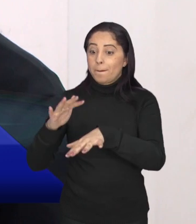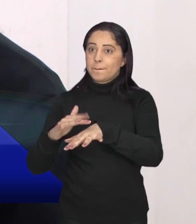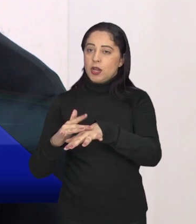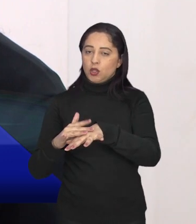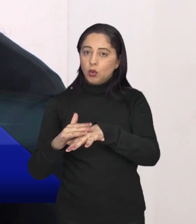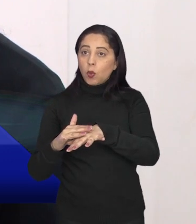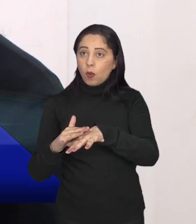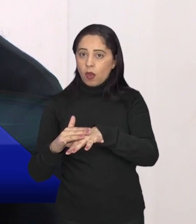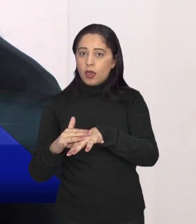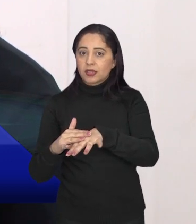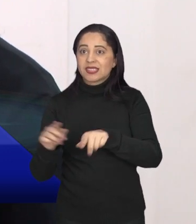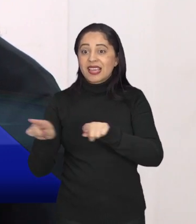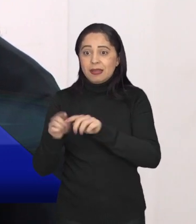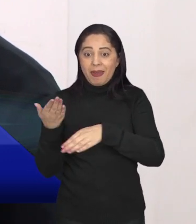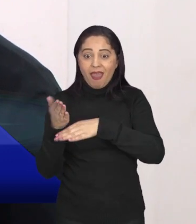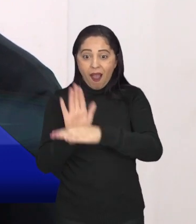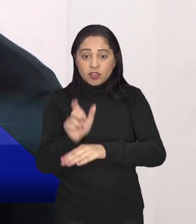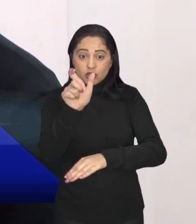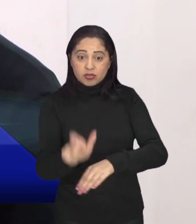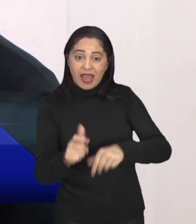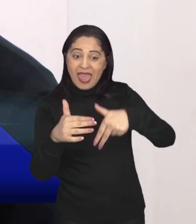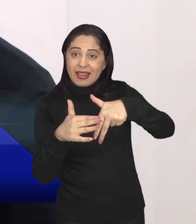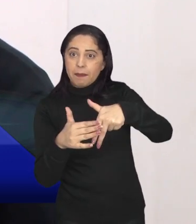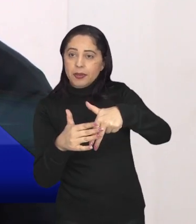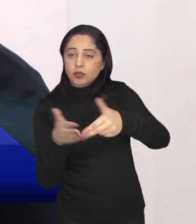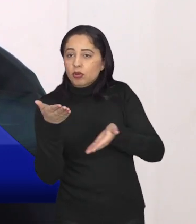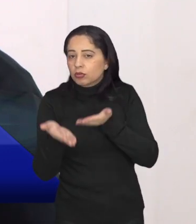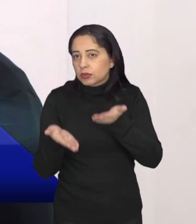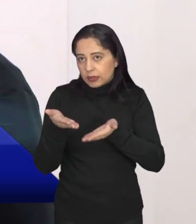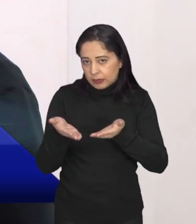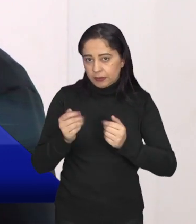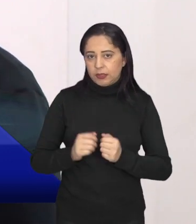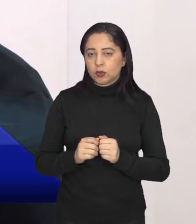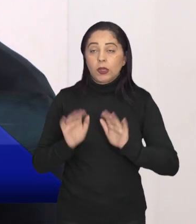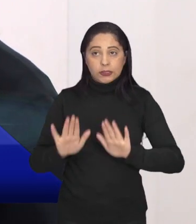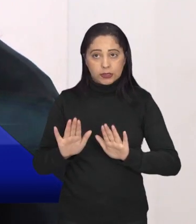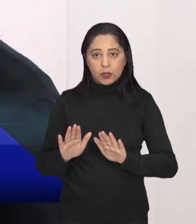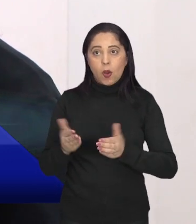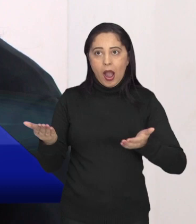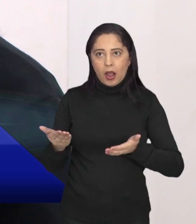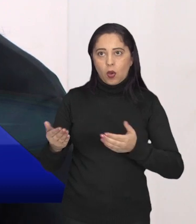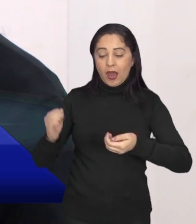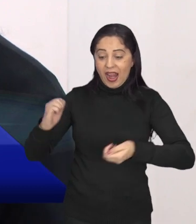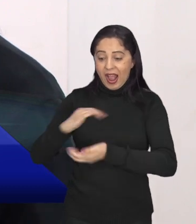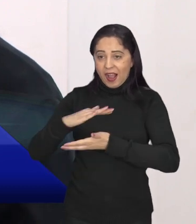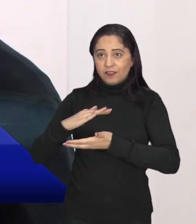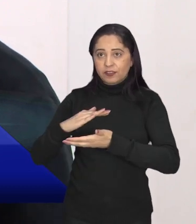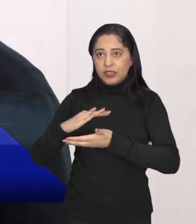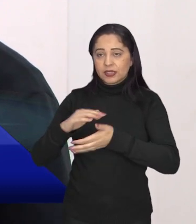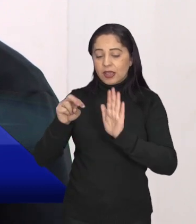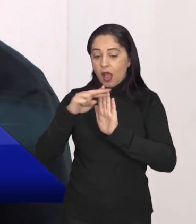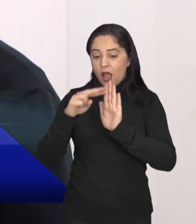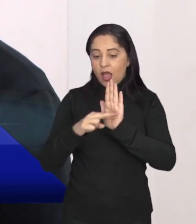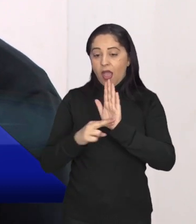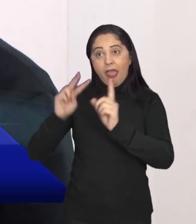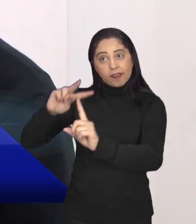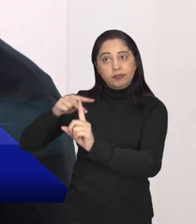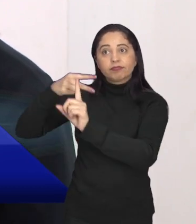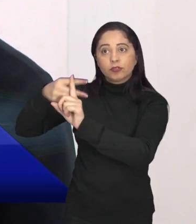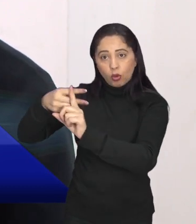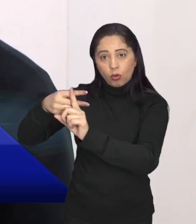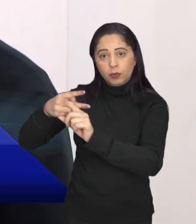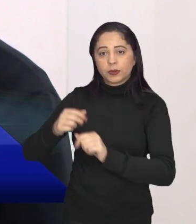doenças ou até mesmo ajudar o paciente nesse tratamento farmacoterapêutico então ele ampliou na verdade ela ampliou o cuidado